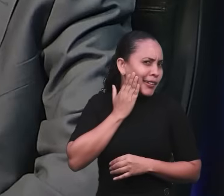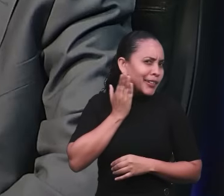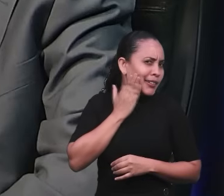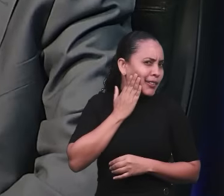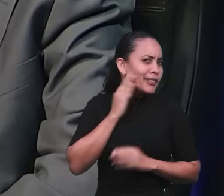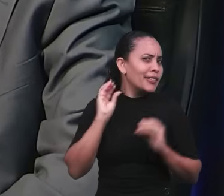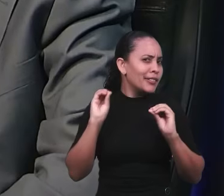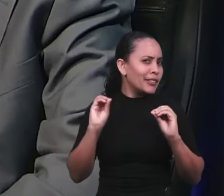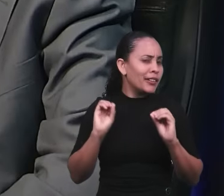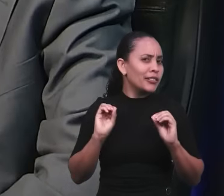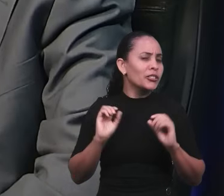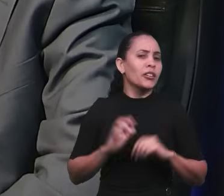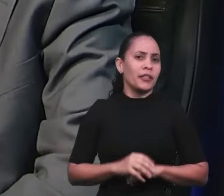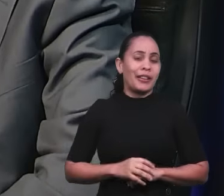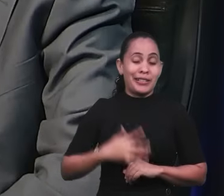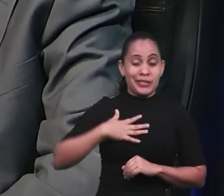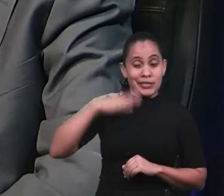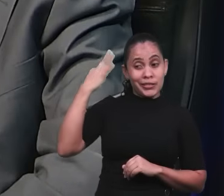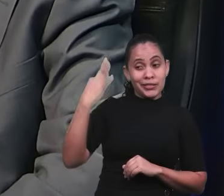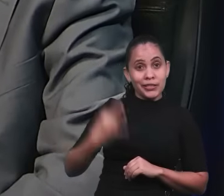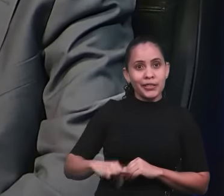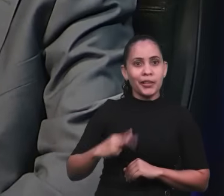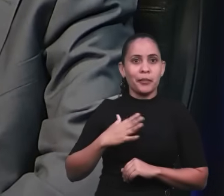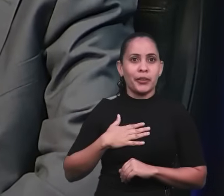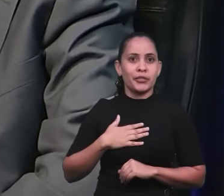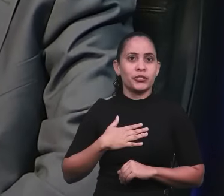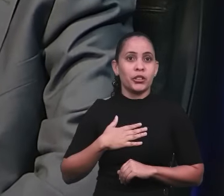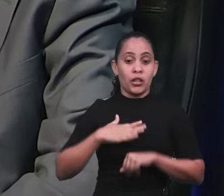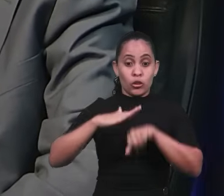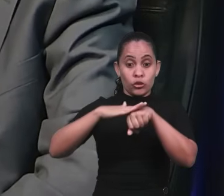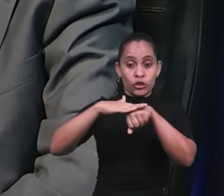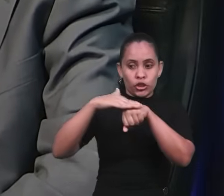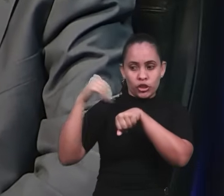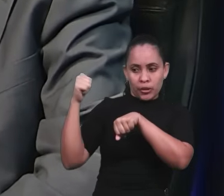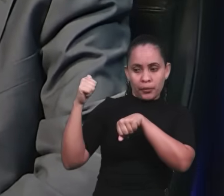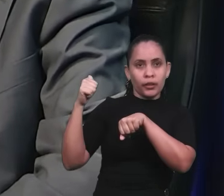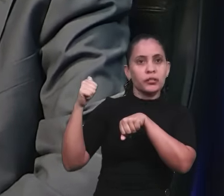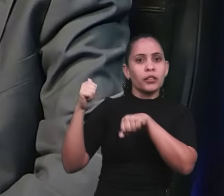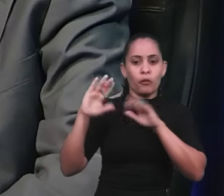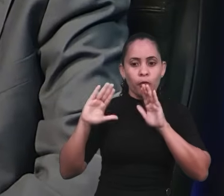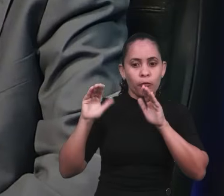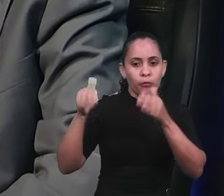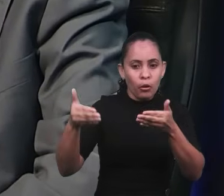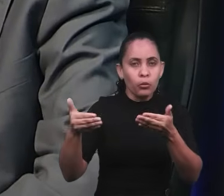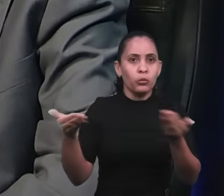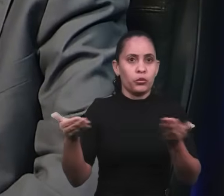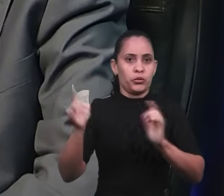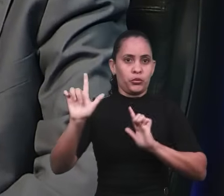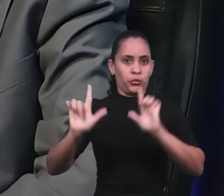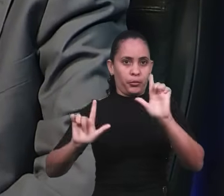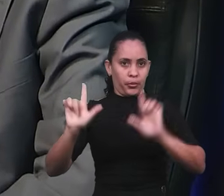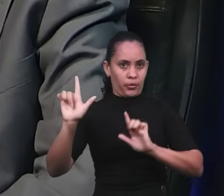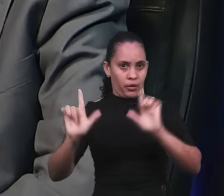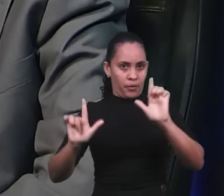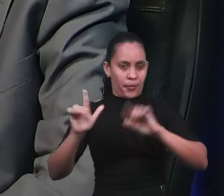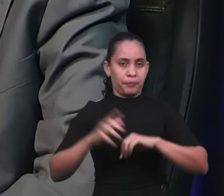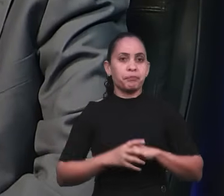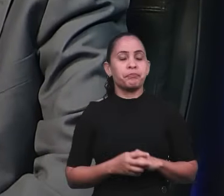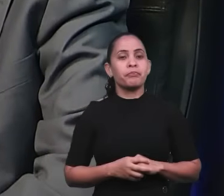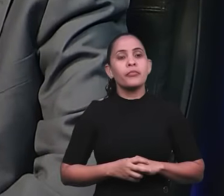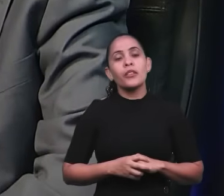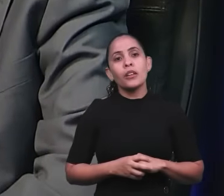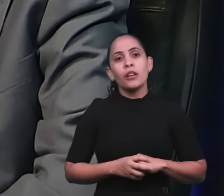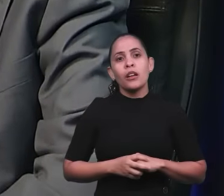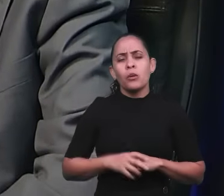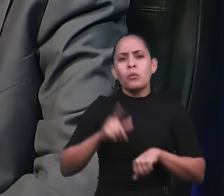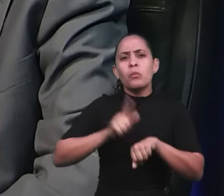é exatamente quando acontece o chamado, né? Que é o ponto aqui do nosso programa. Então, há um momento